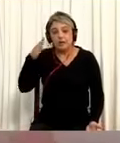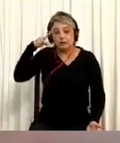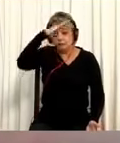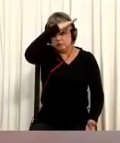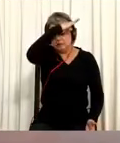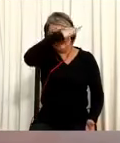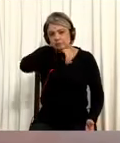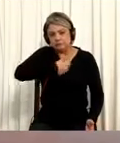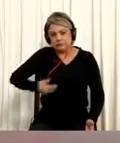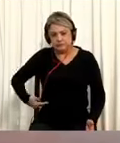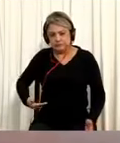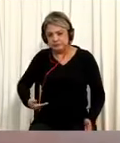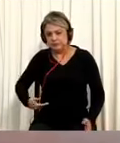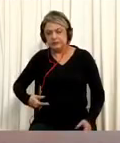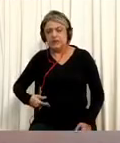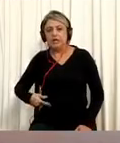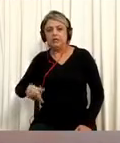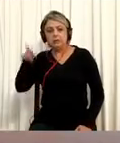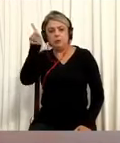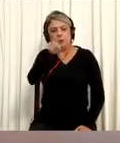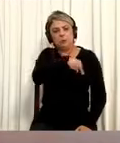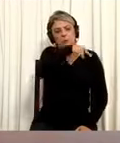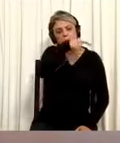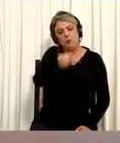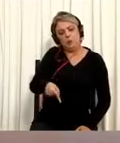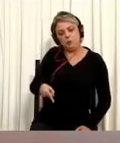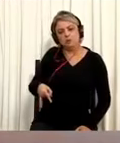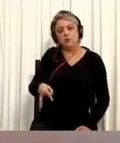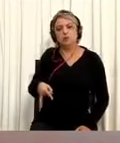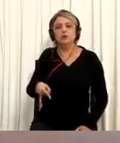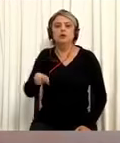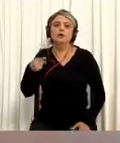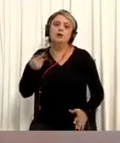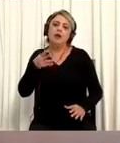Bolsonaro vetou, né, essa decisão